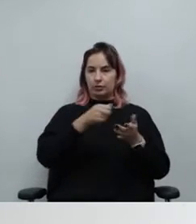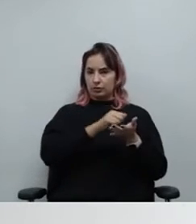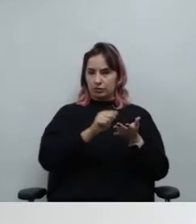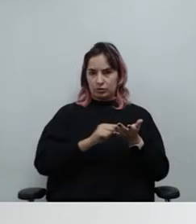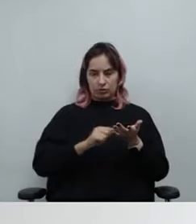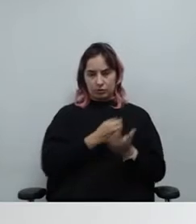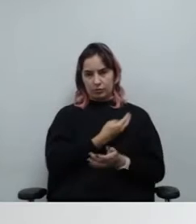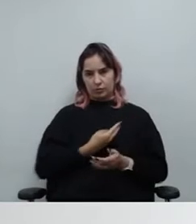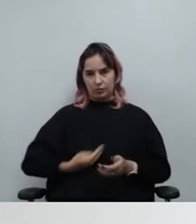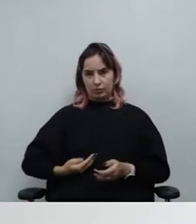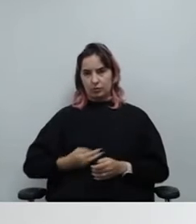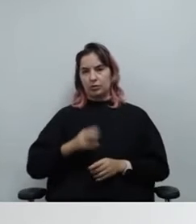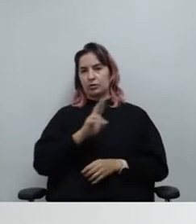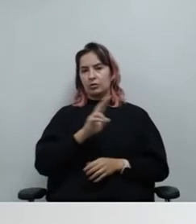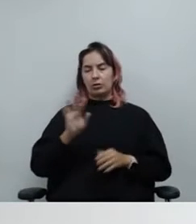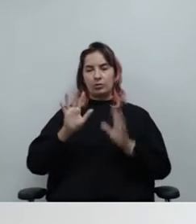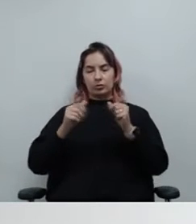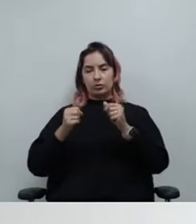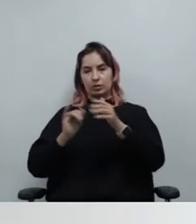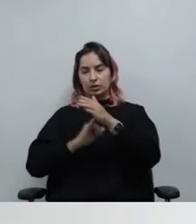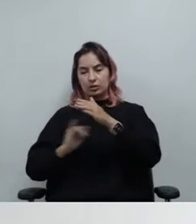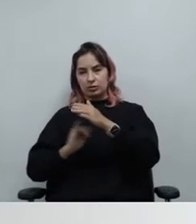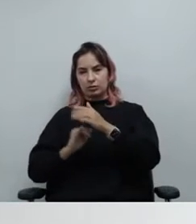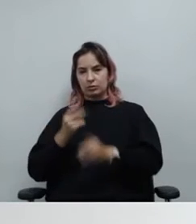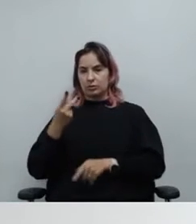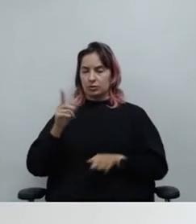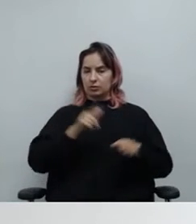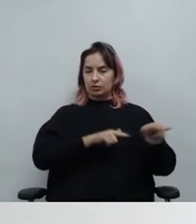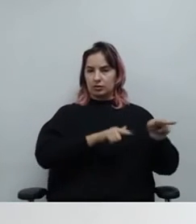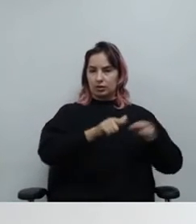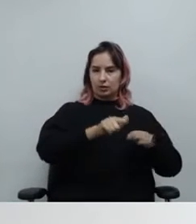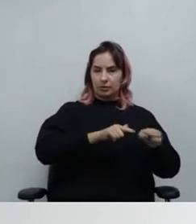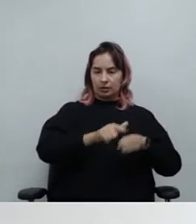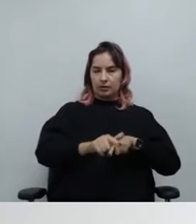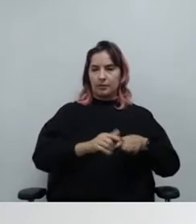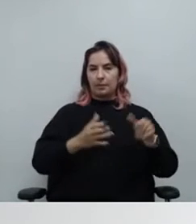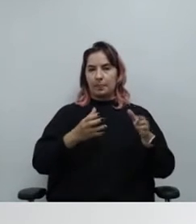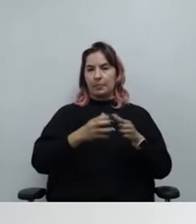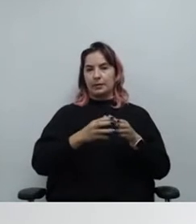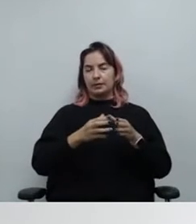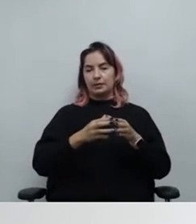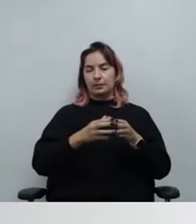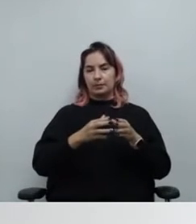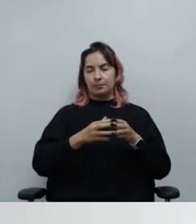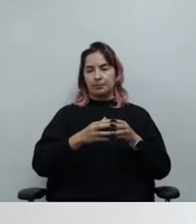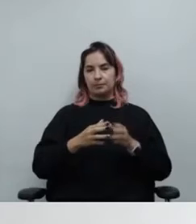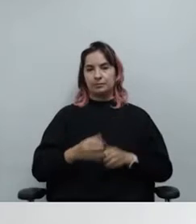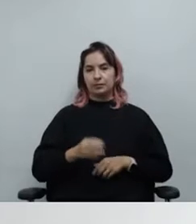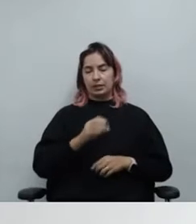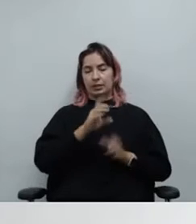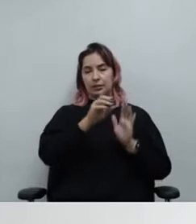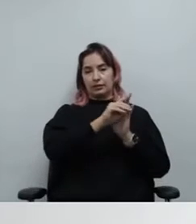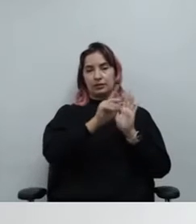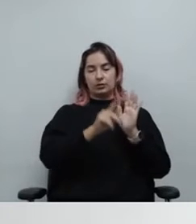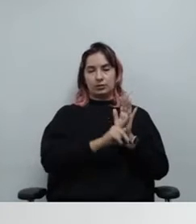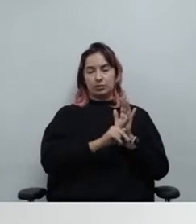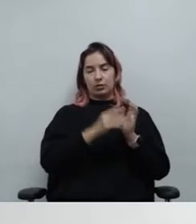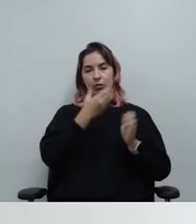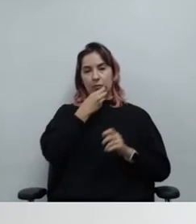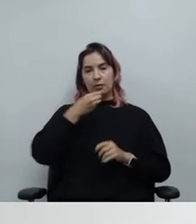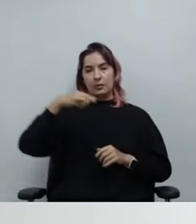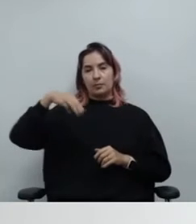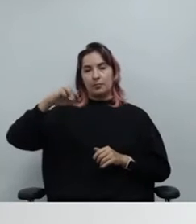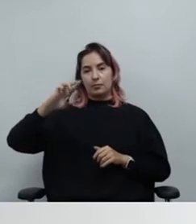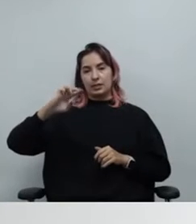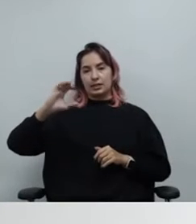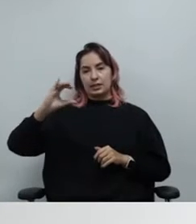em nome da instituição, acerca da sua atuação na Comissão de Heteroidentificação da Defensoria Pública. Marcelo